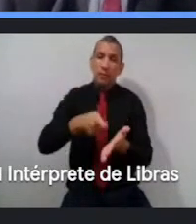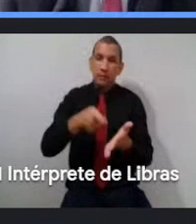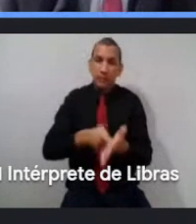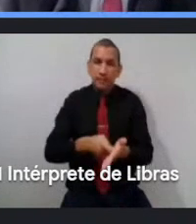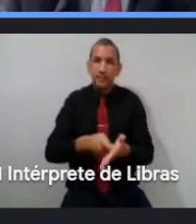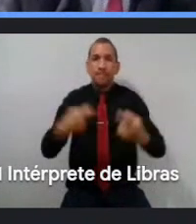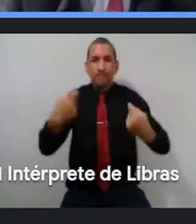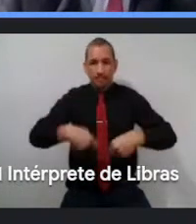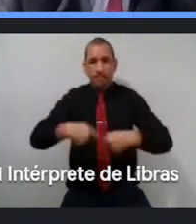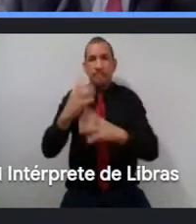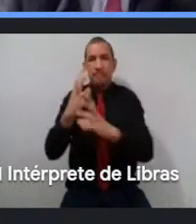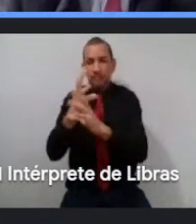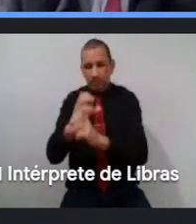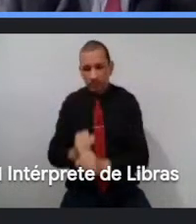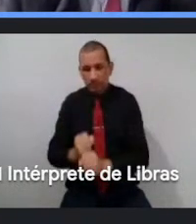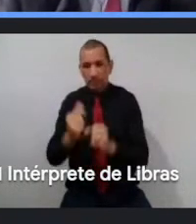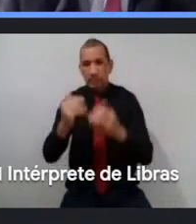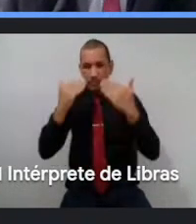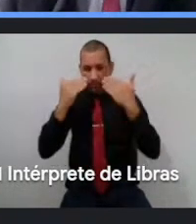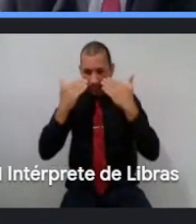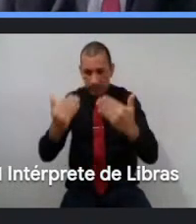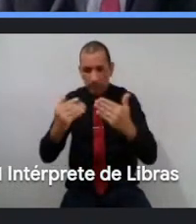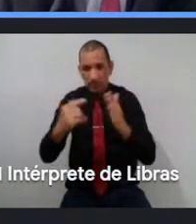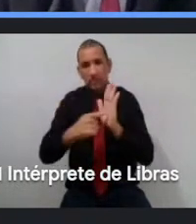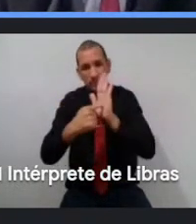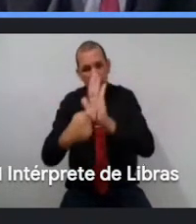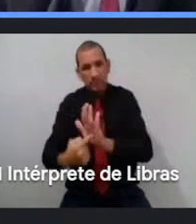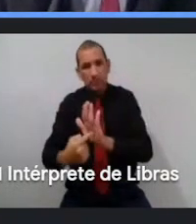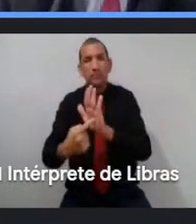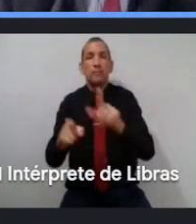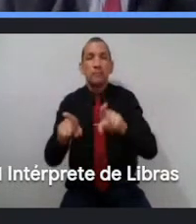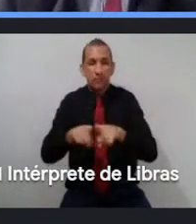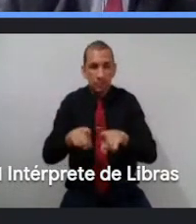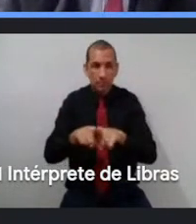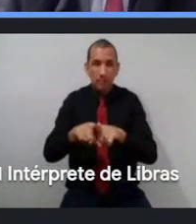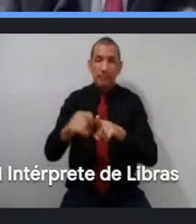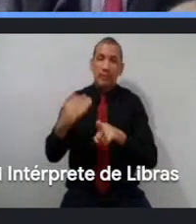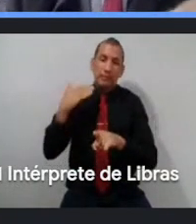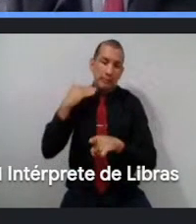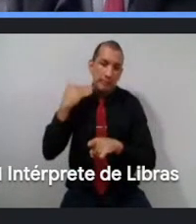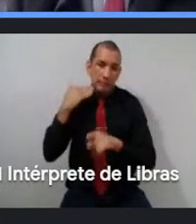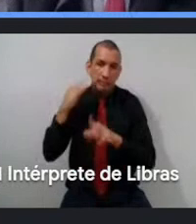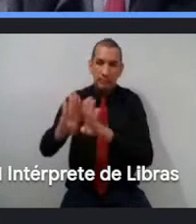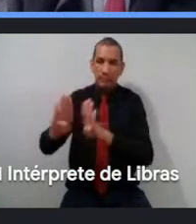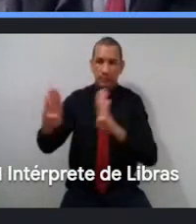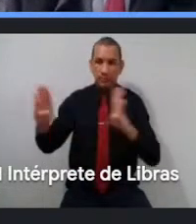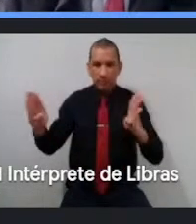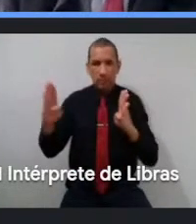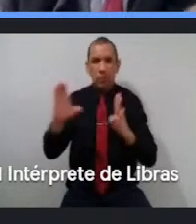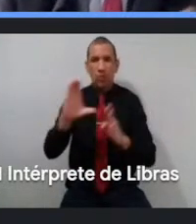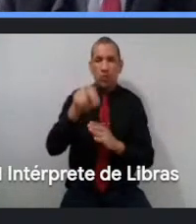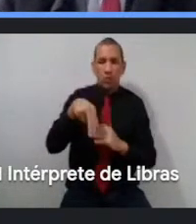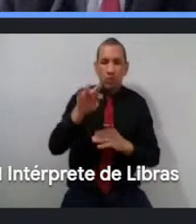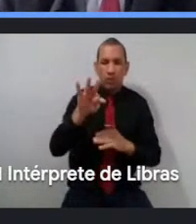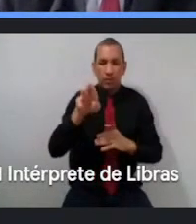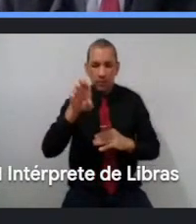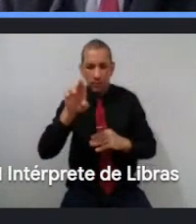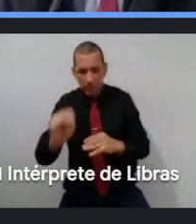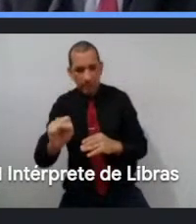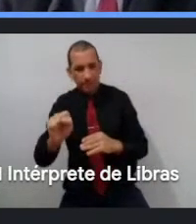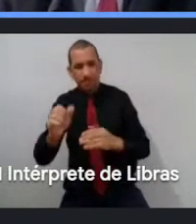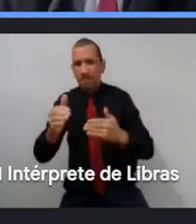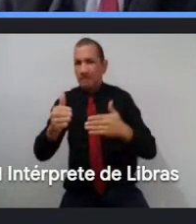e a prestação de contas o e abertura de conta corrente é independente